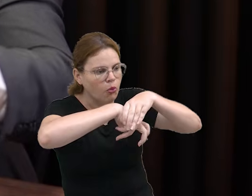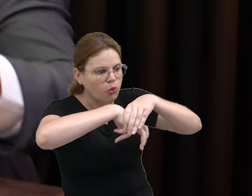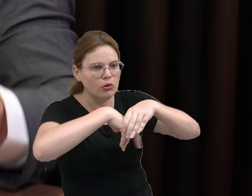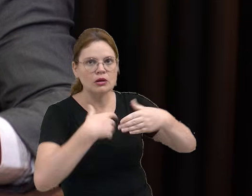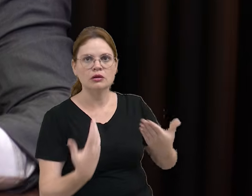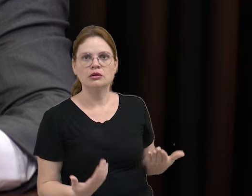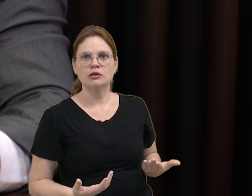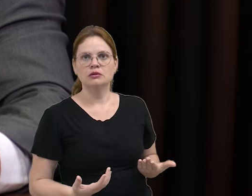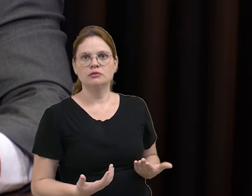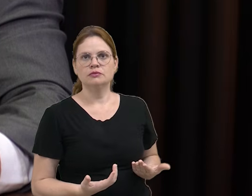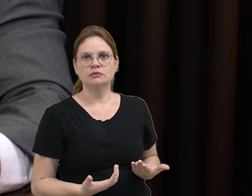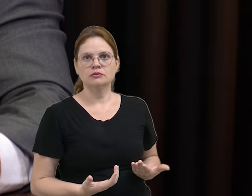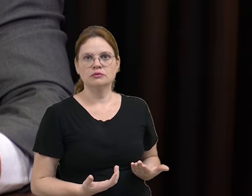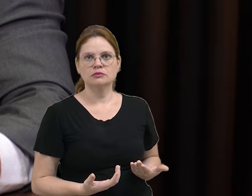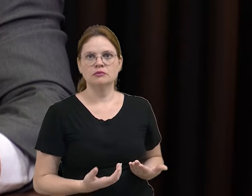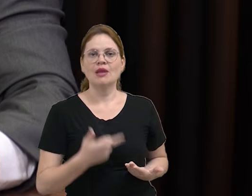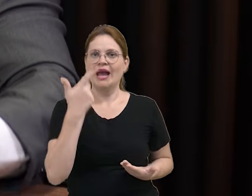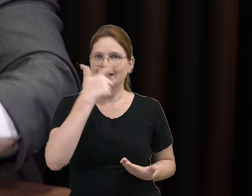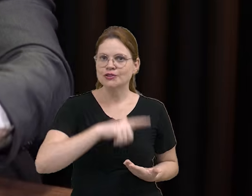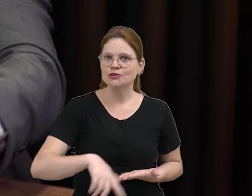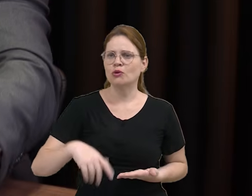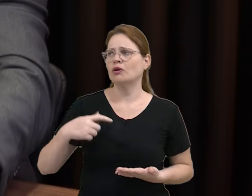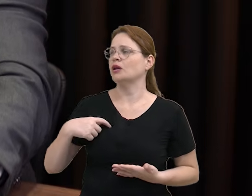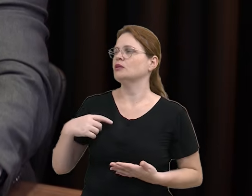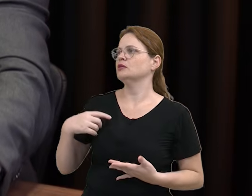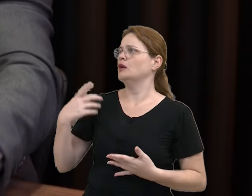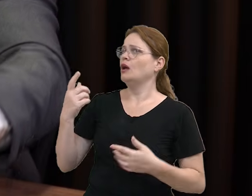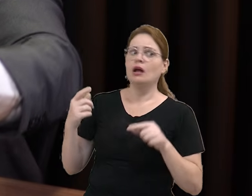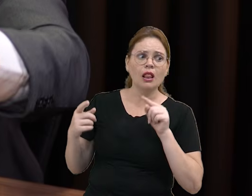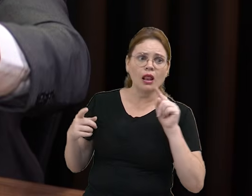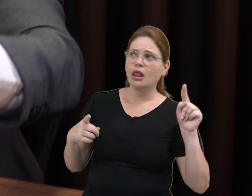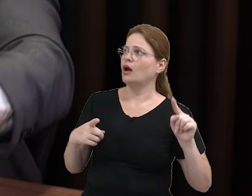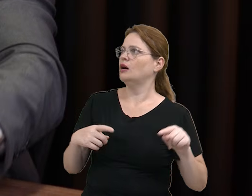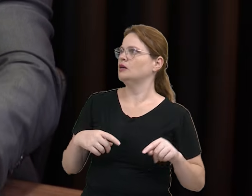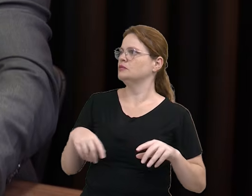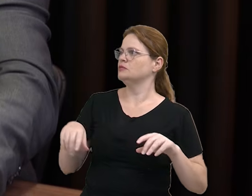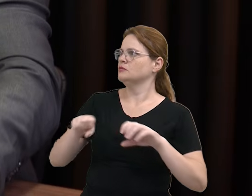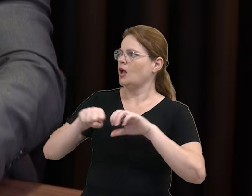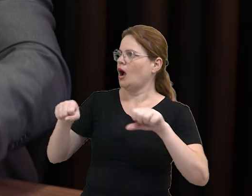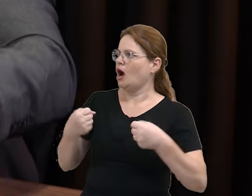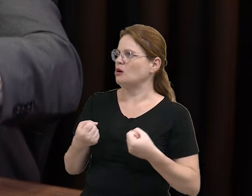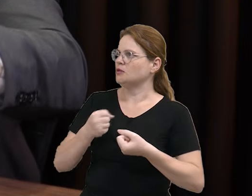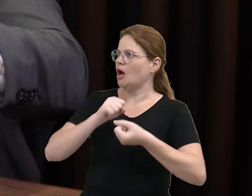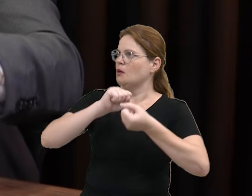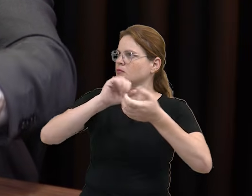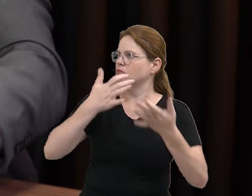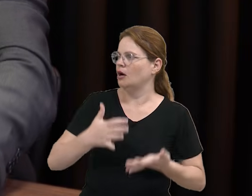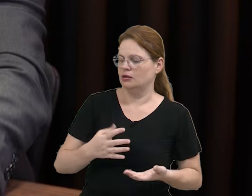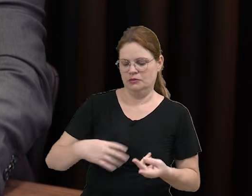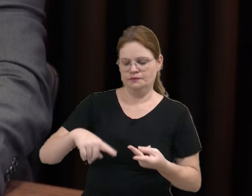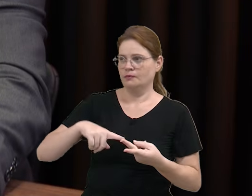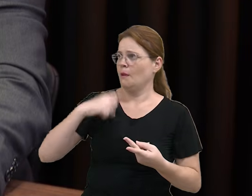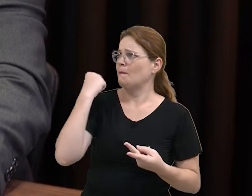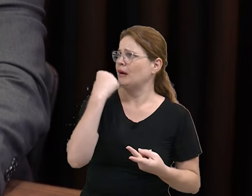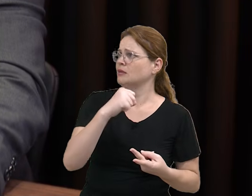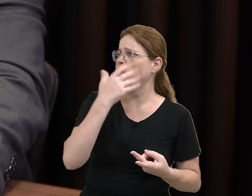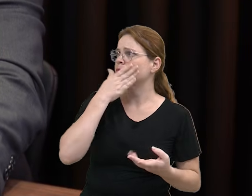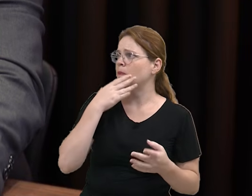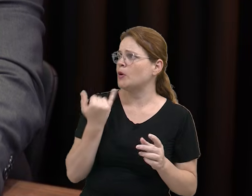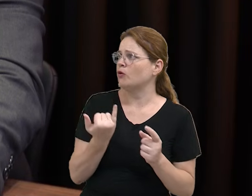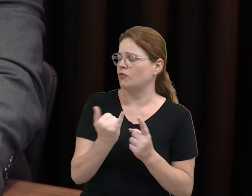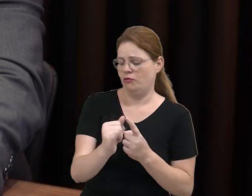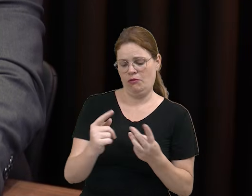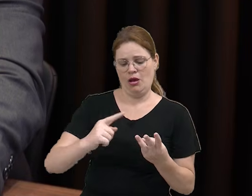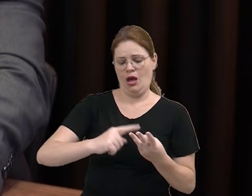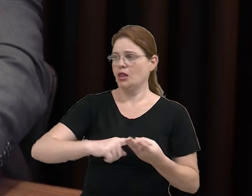contexto que nós falamos inicialmente. Abandonaram o teu concerto, derrubaram os teus altares, mataram os teus profetas. Só eu